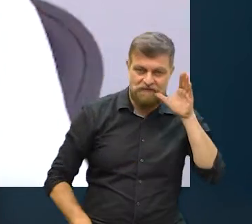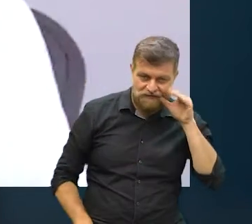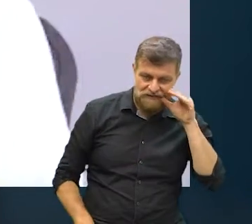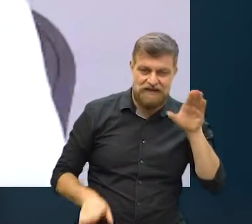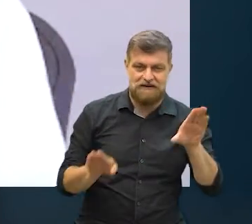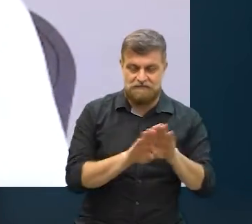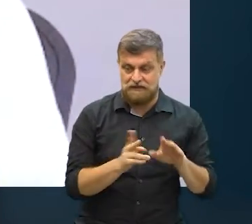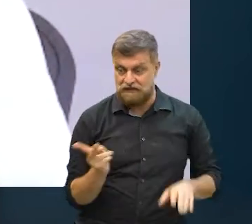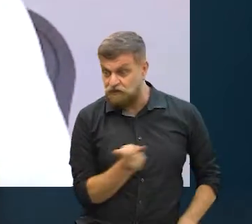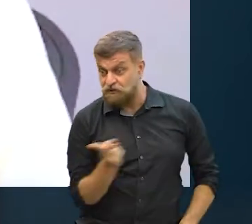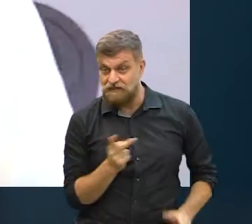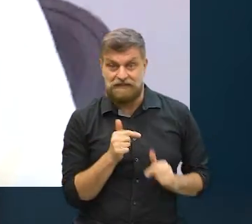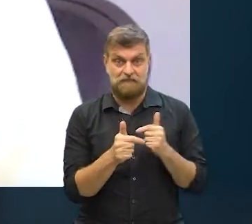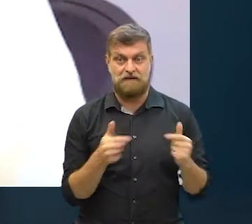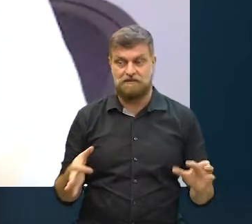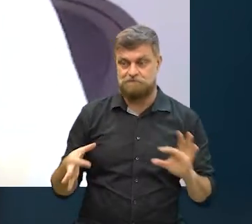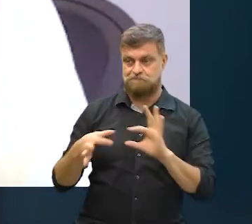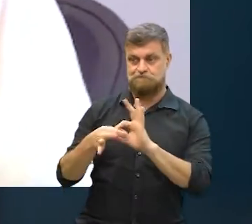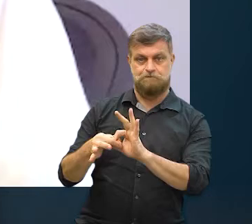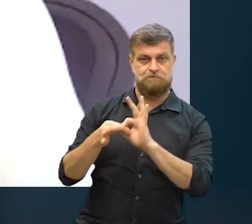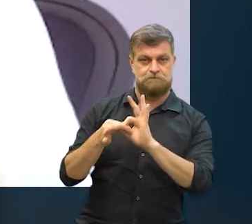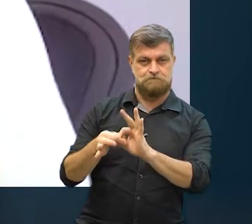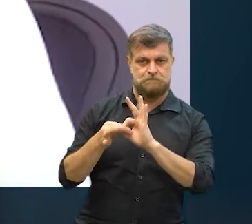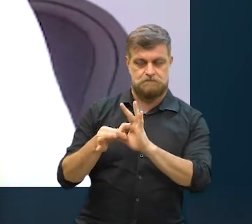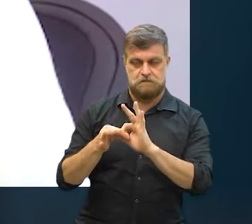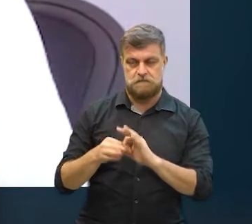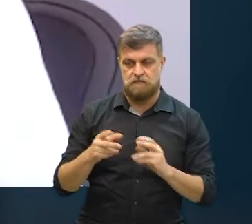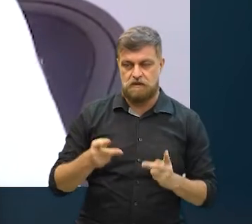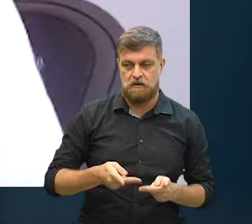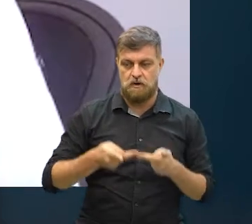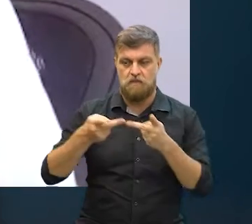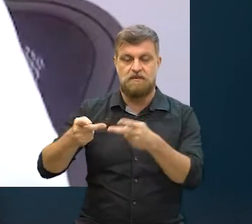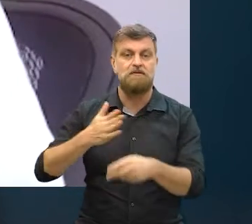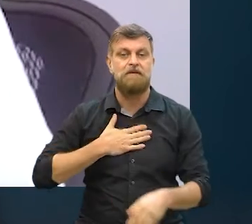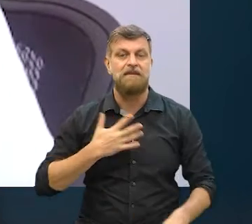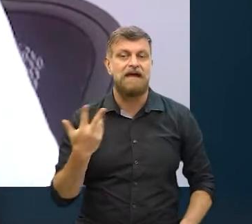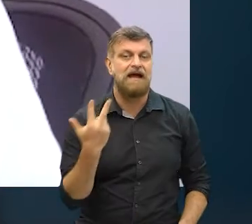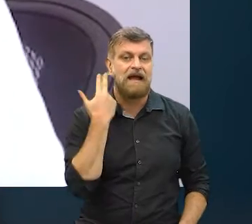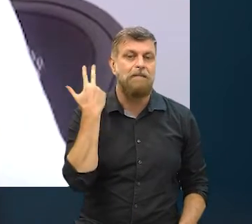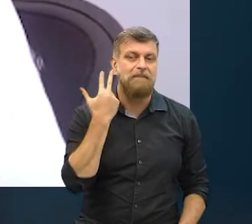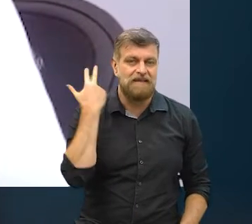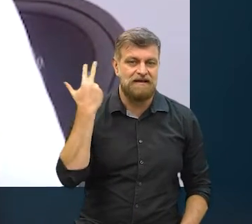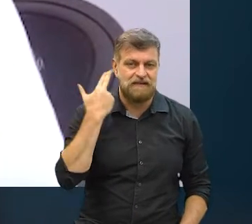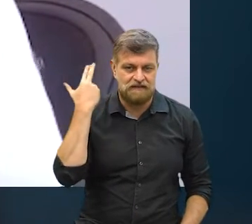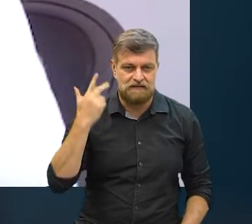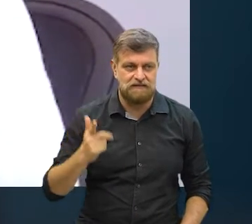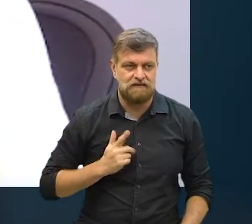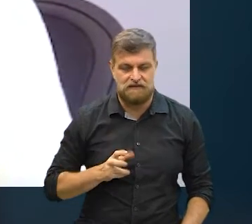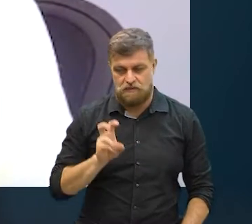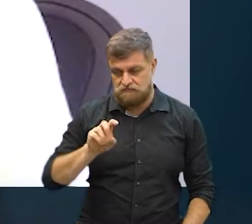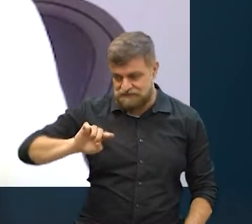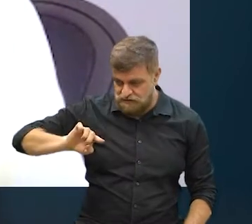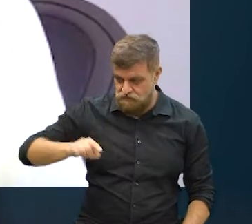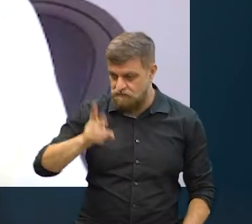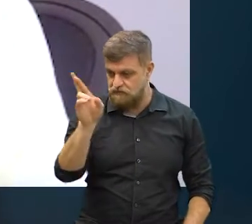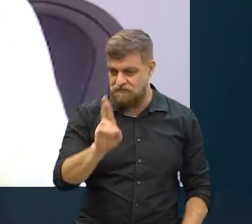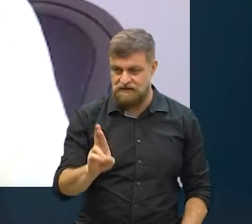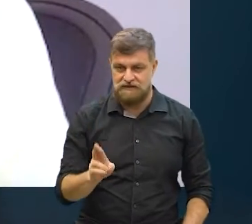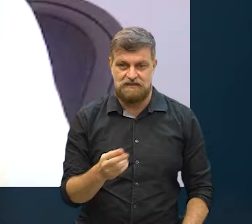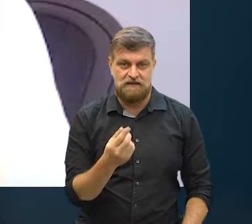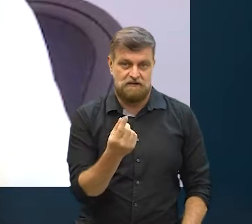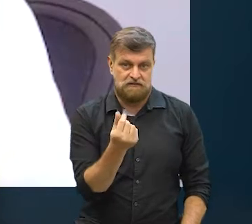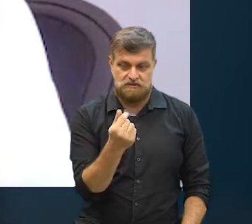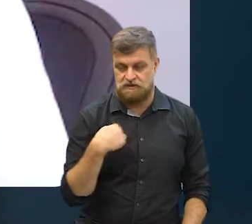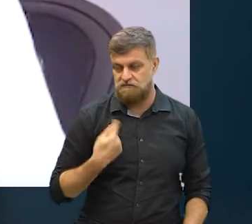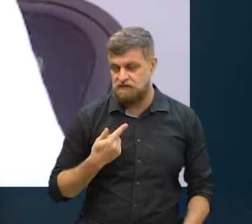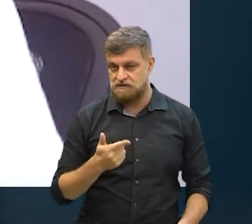seria nosso primeiro empreendimento juntos e surgiu de um convite mesmo da minha cabeleireira e com esses R$ 5.000 mesmo, porque